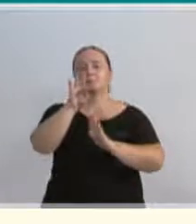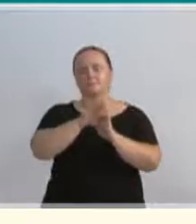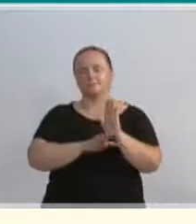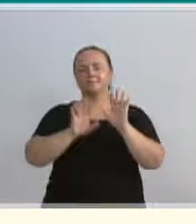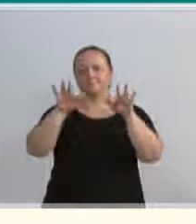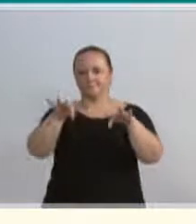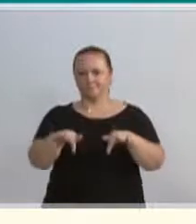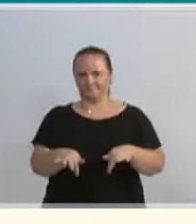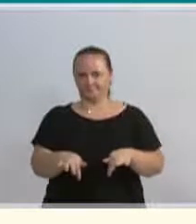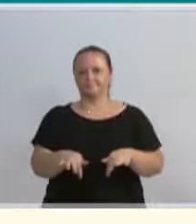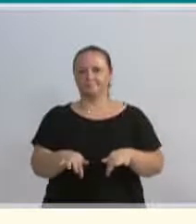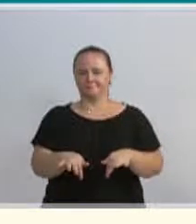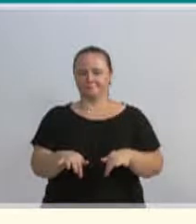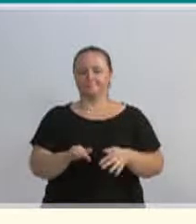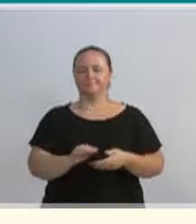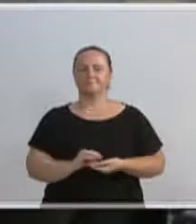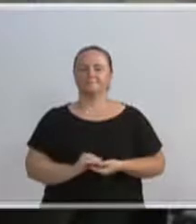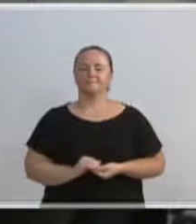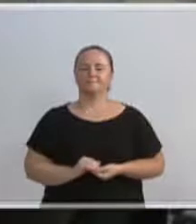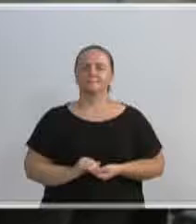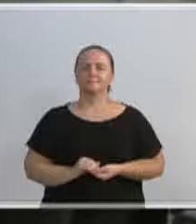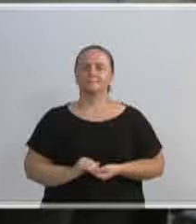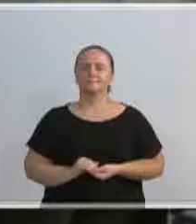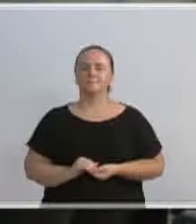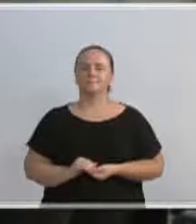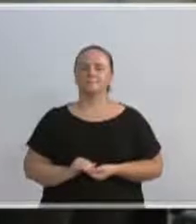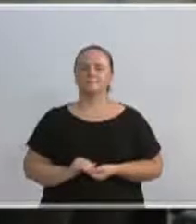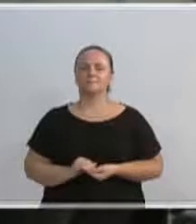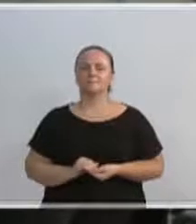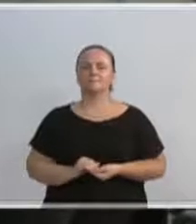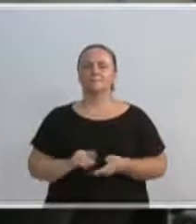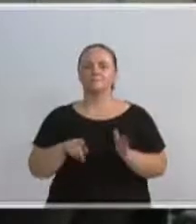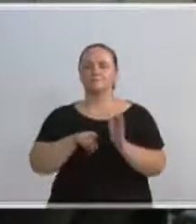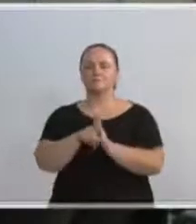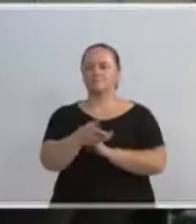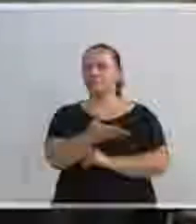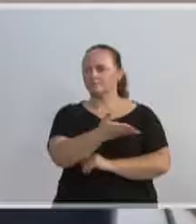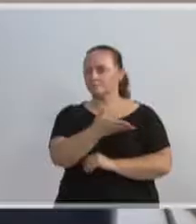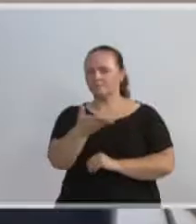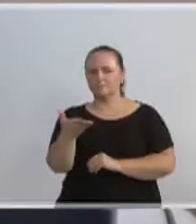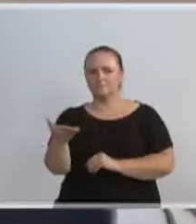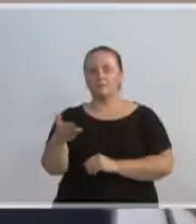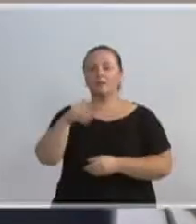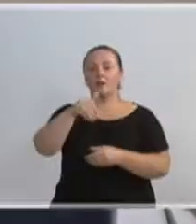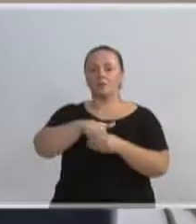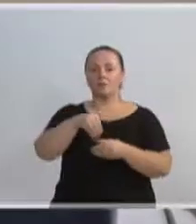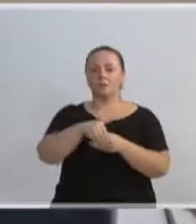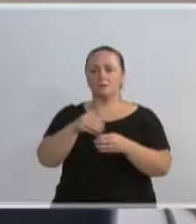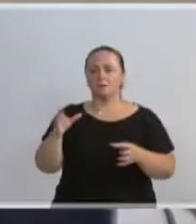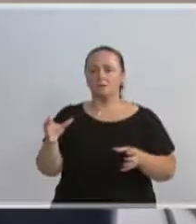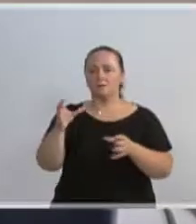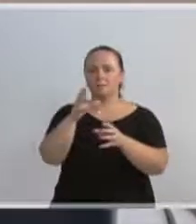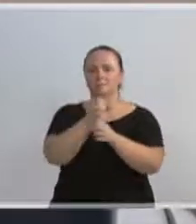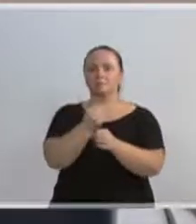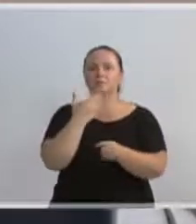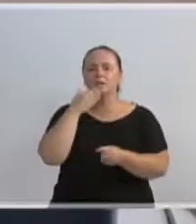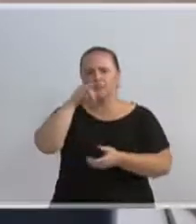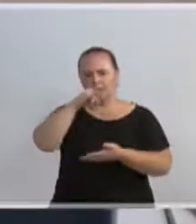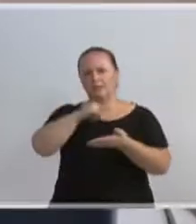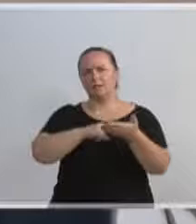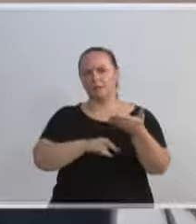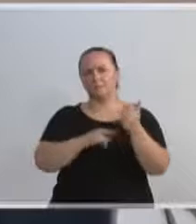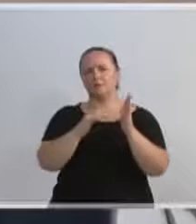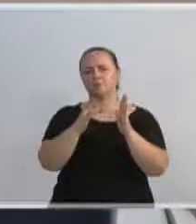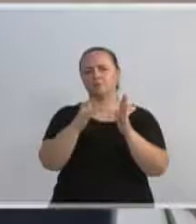moções um dos projetos de lei autoriza a prefeitura a doar ao estado o terreno situado na rua bahia no bairro do